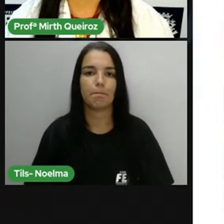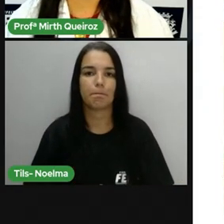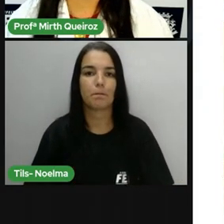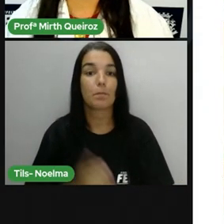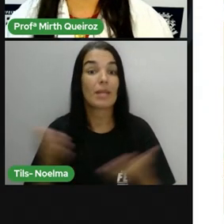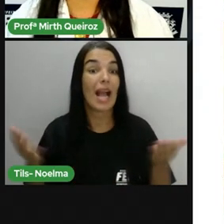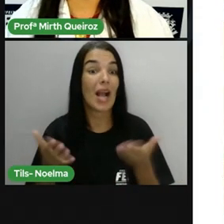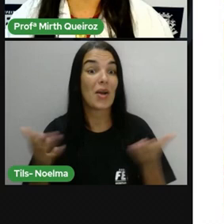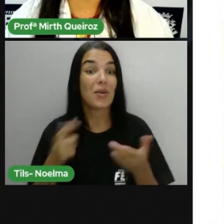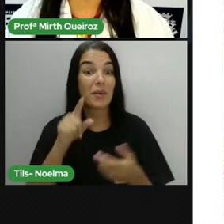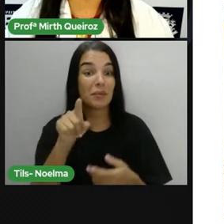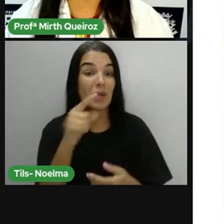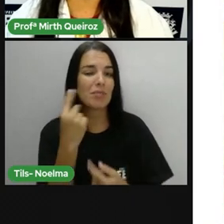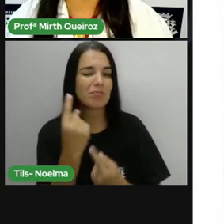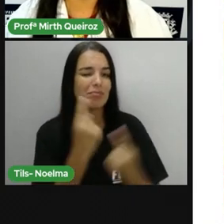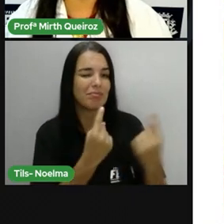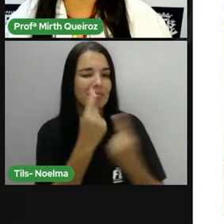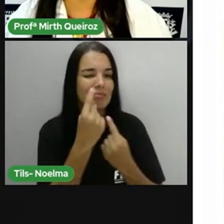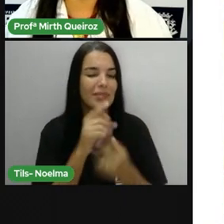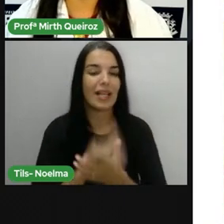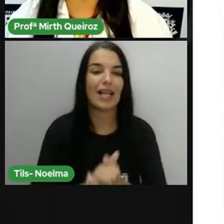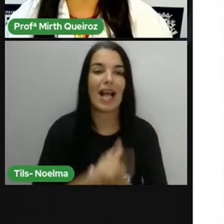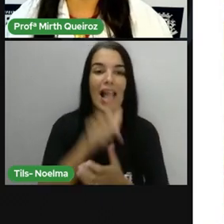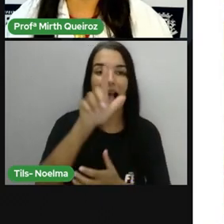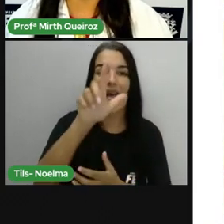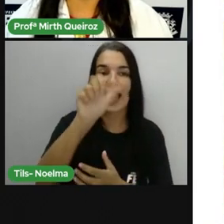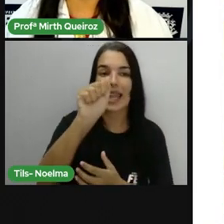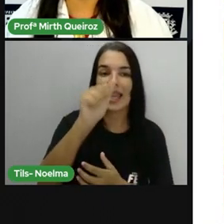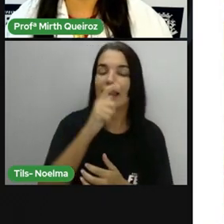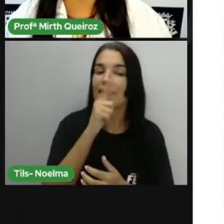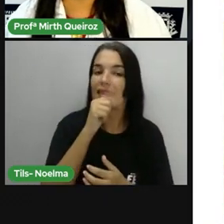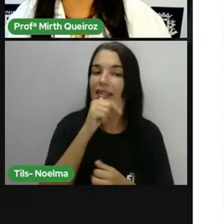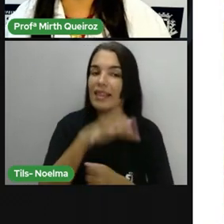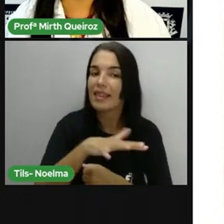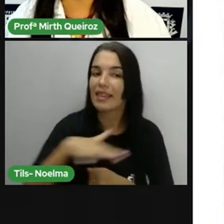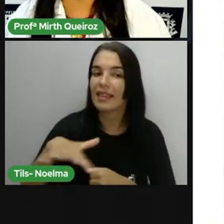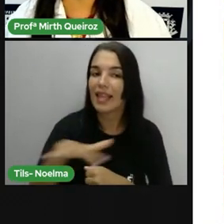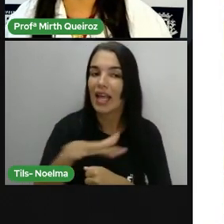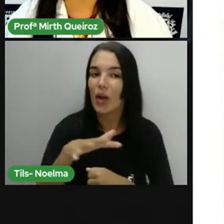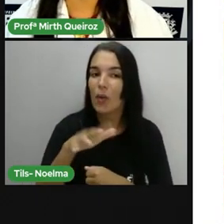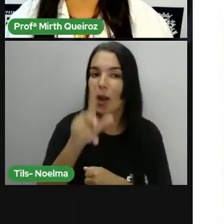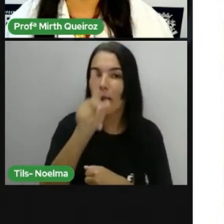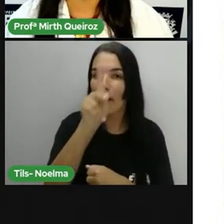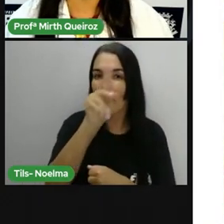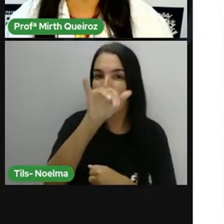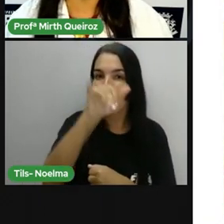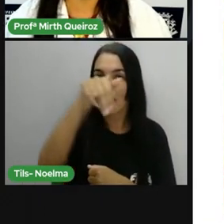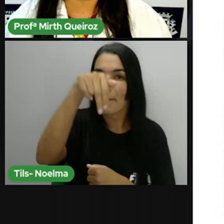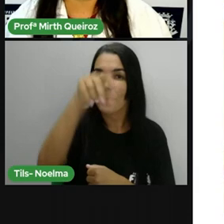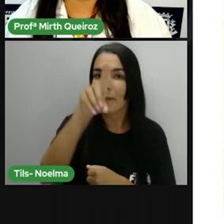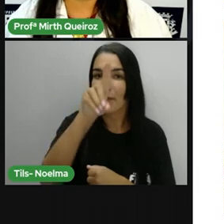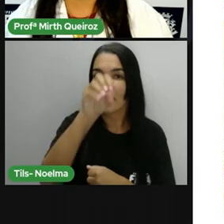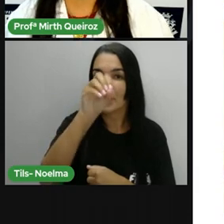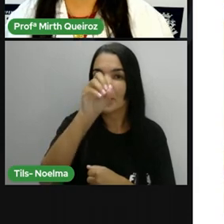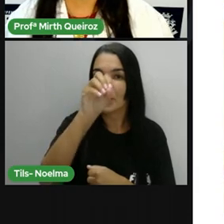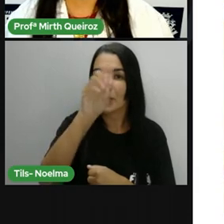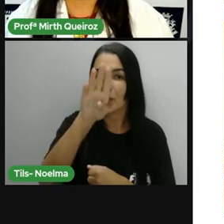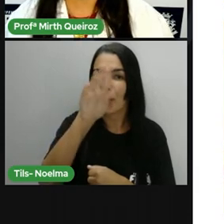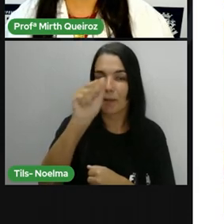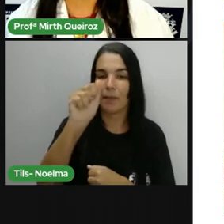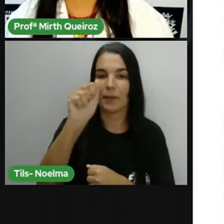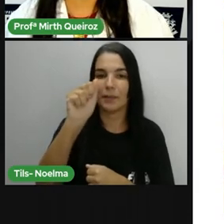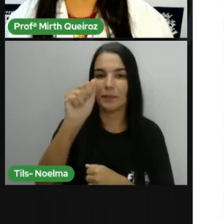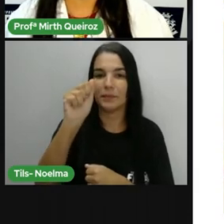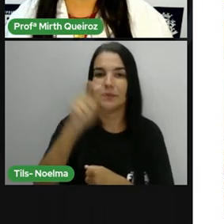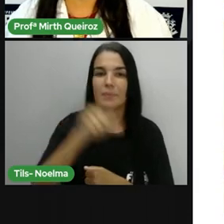E aí a gente vai conhecer um pouquinho dessas seis lagoas. Temos aí a Lagoa Pindoba, né? Que é localizada lá no bairro Belo Horizonte. É